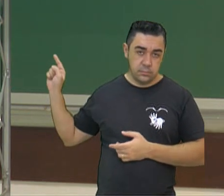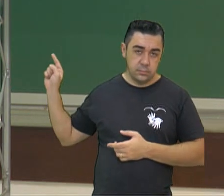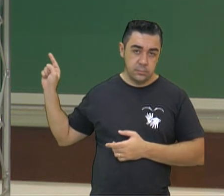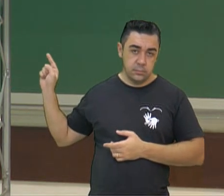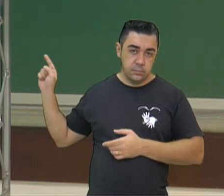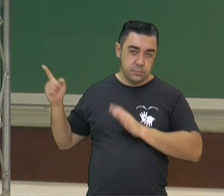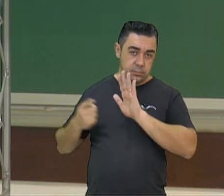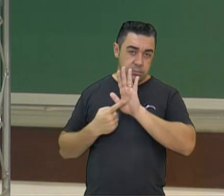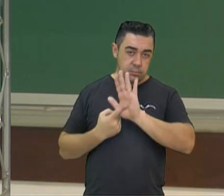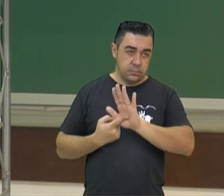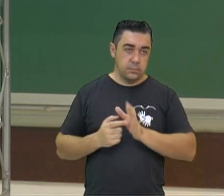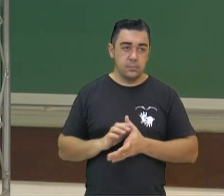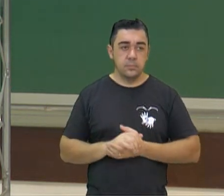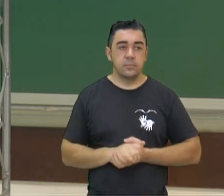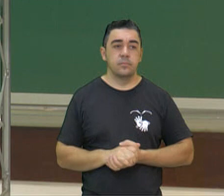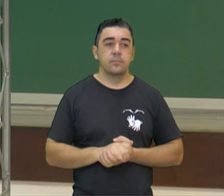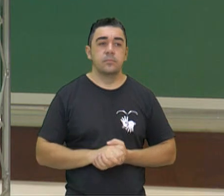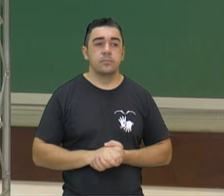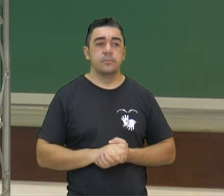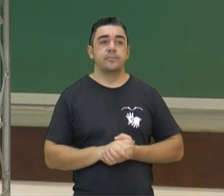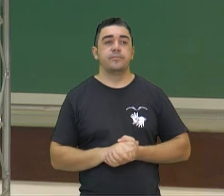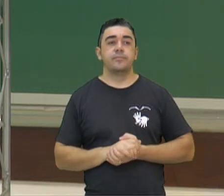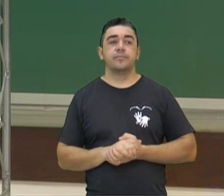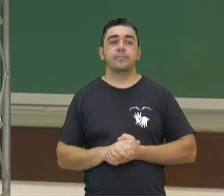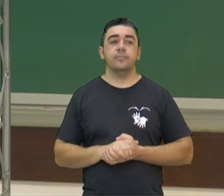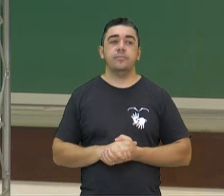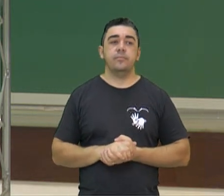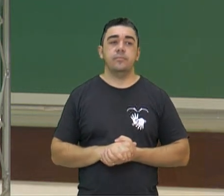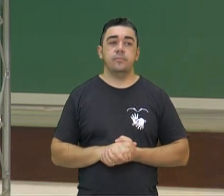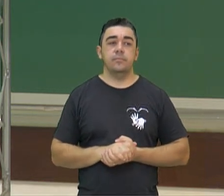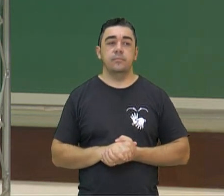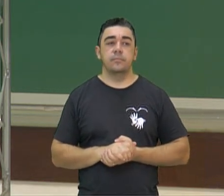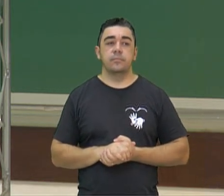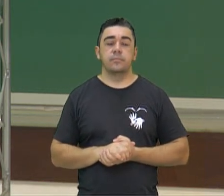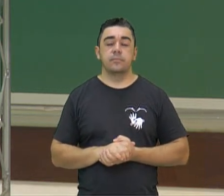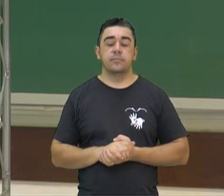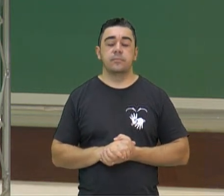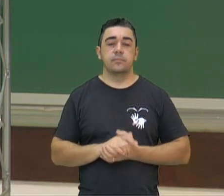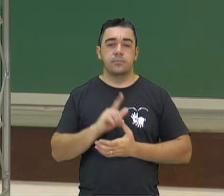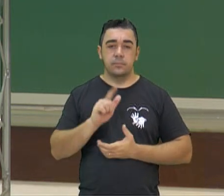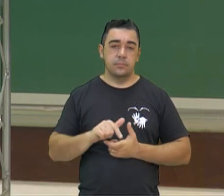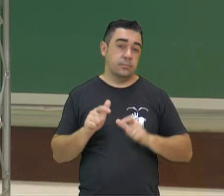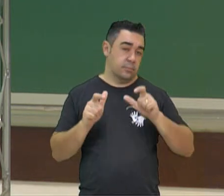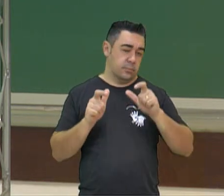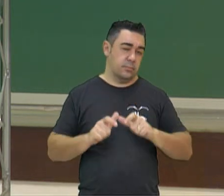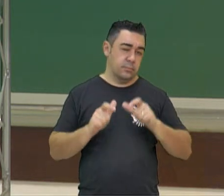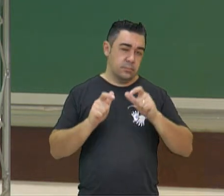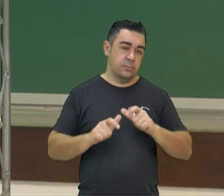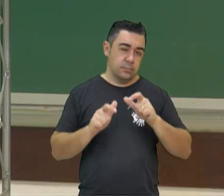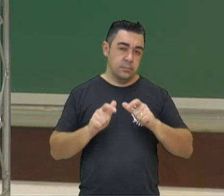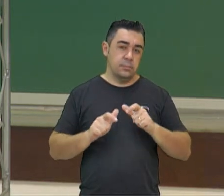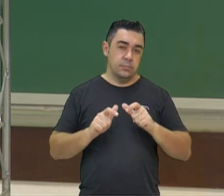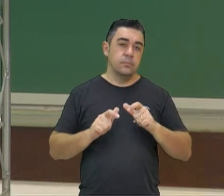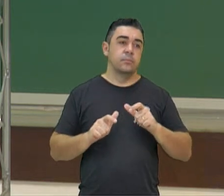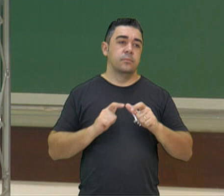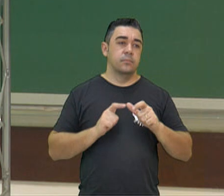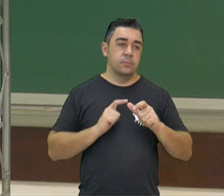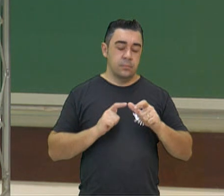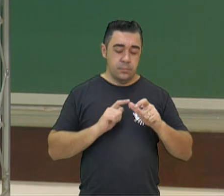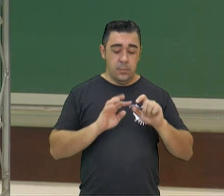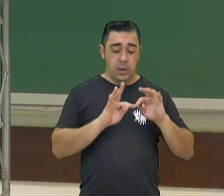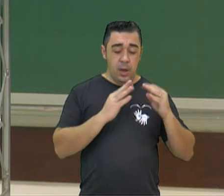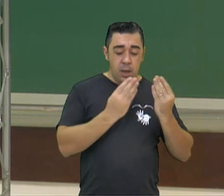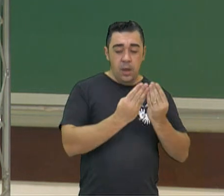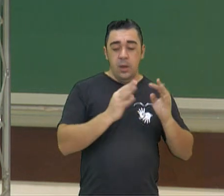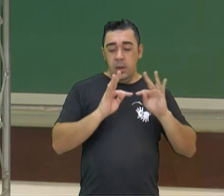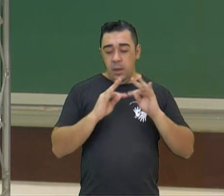Neste local. Vamos lá? Ruanda. É uma área que tem várias tribos.